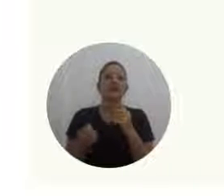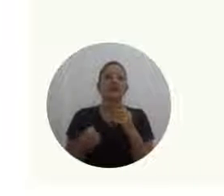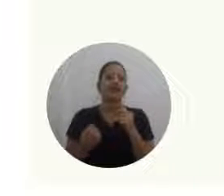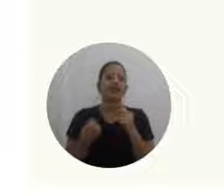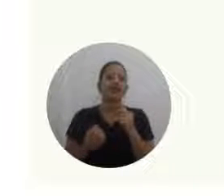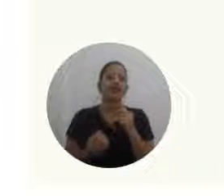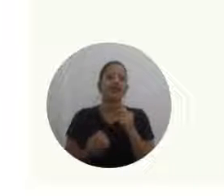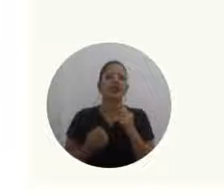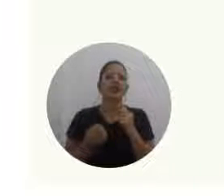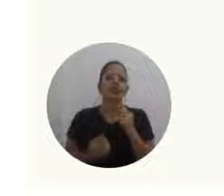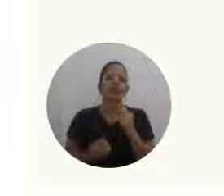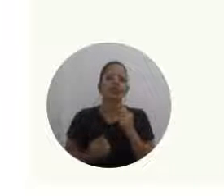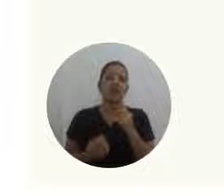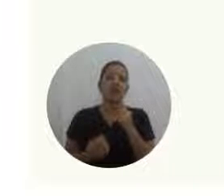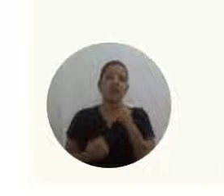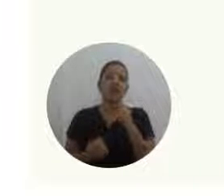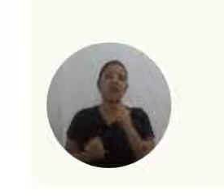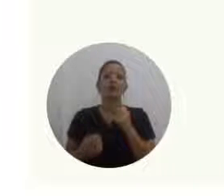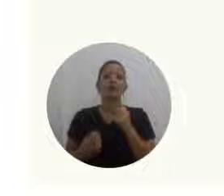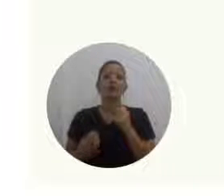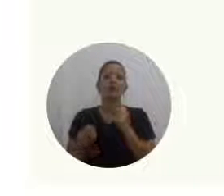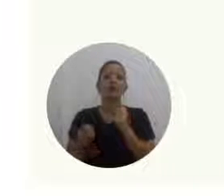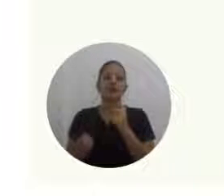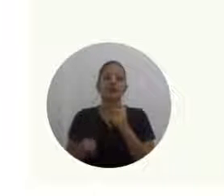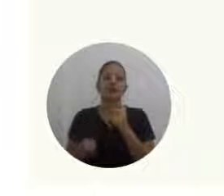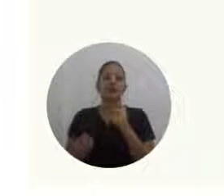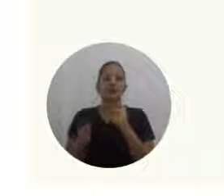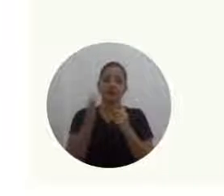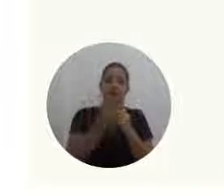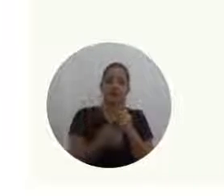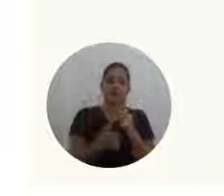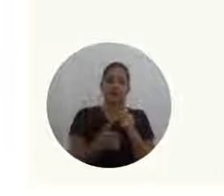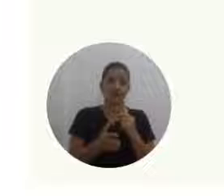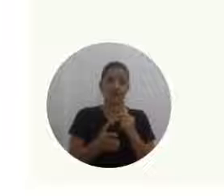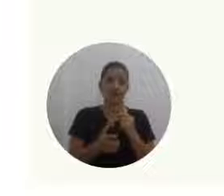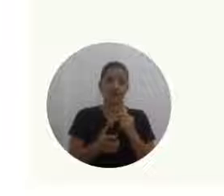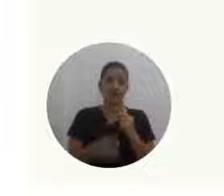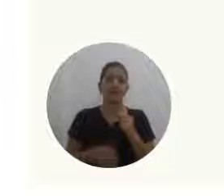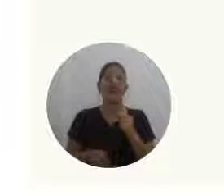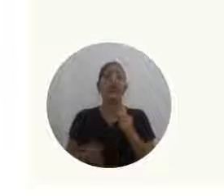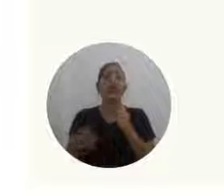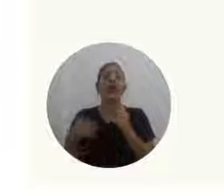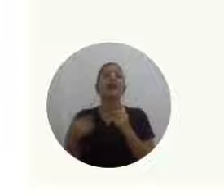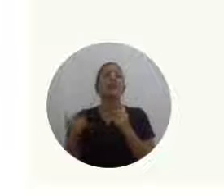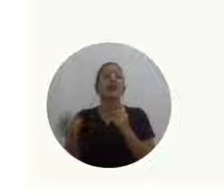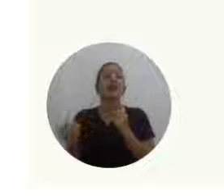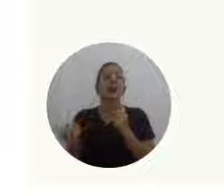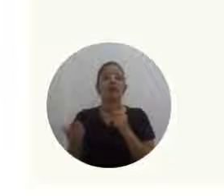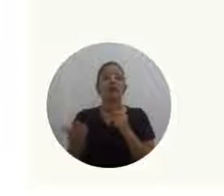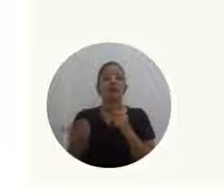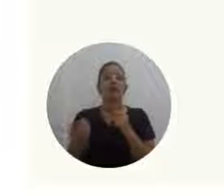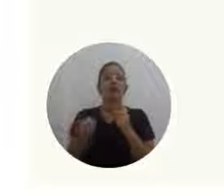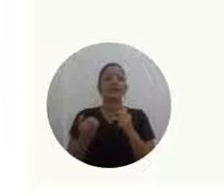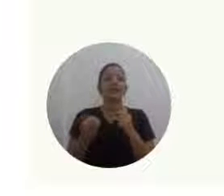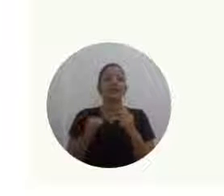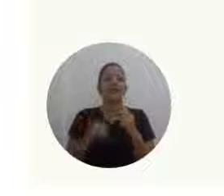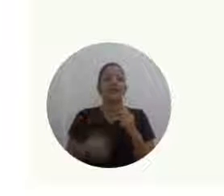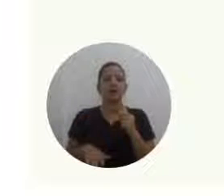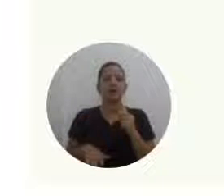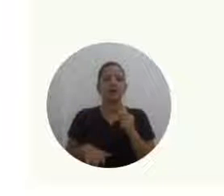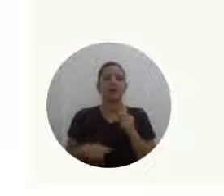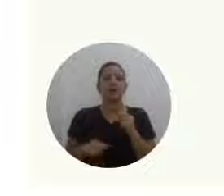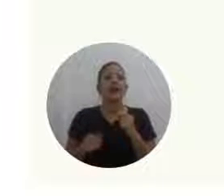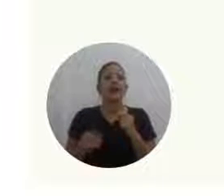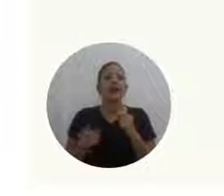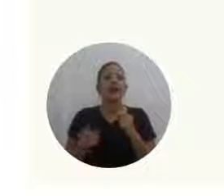tornam-se necessárias ações e tecnologias para o consumo responsável dos meios disponíveis. Além do que, quanto pior a qualidade da